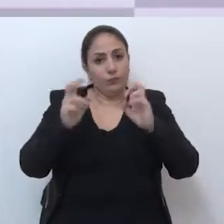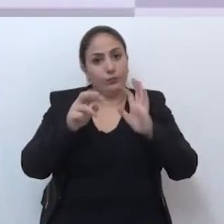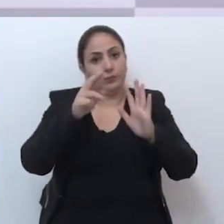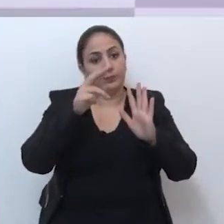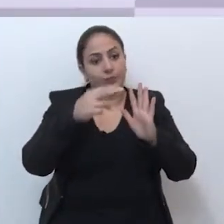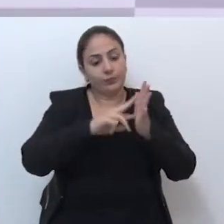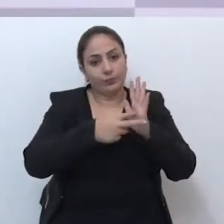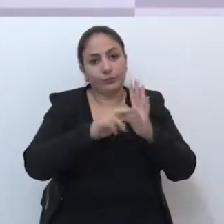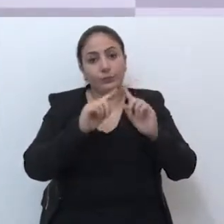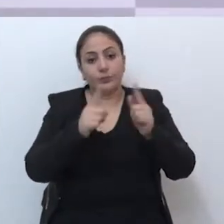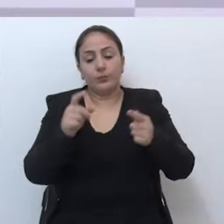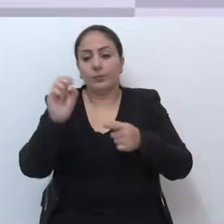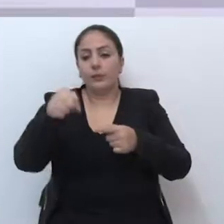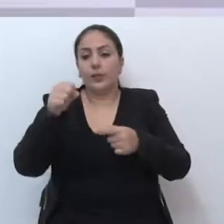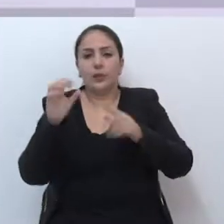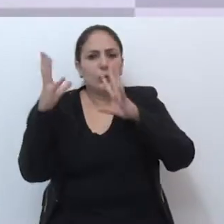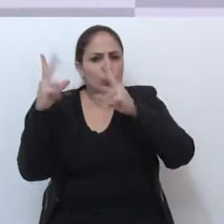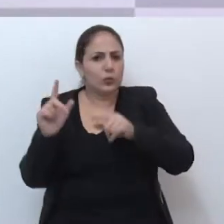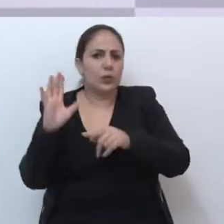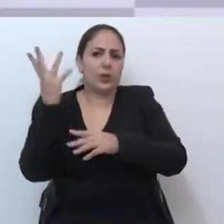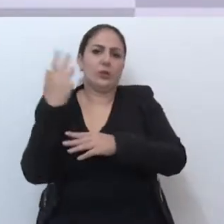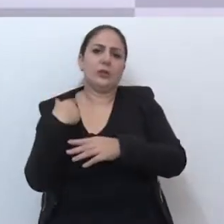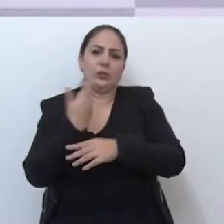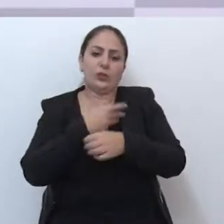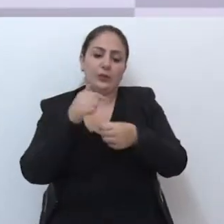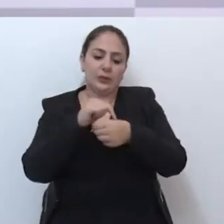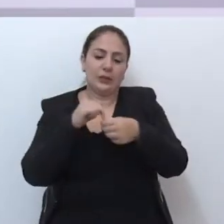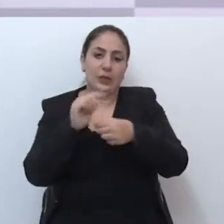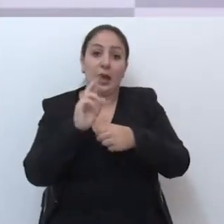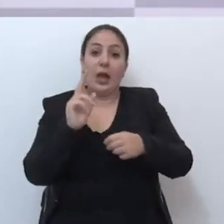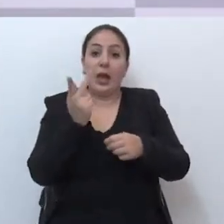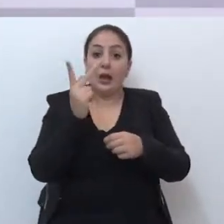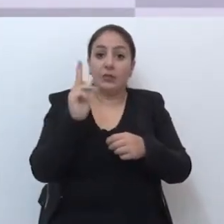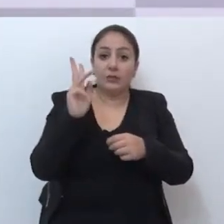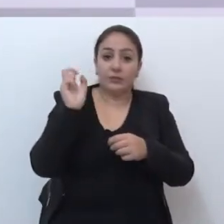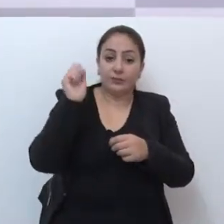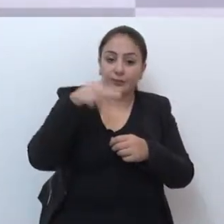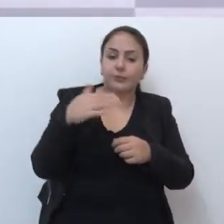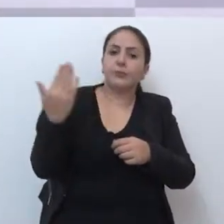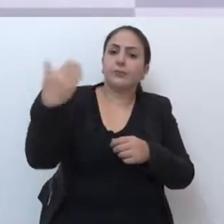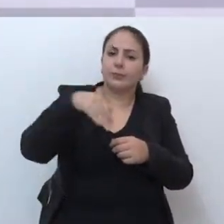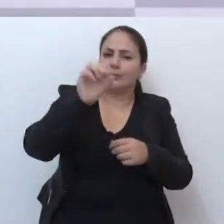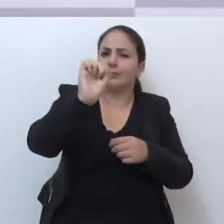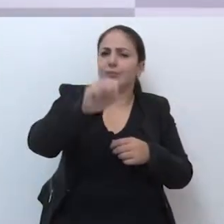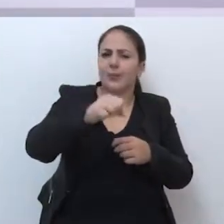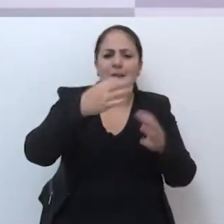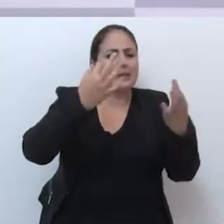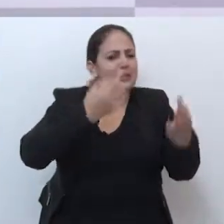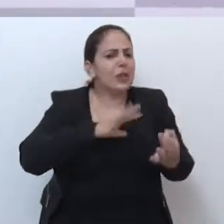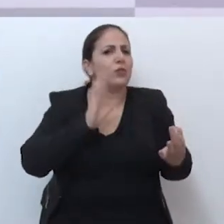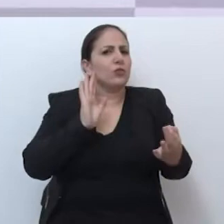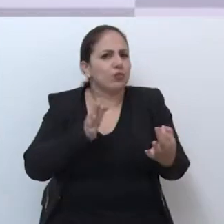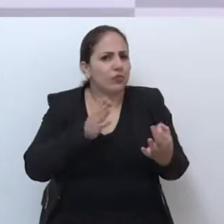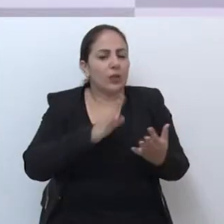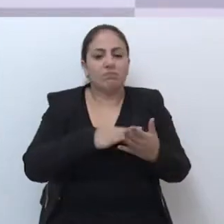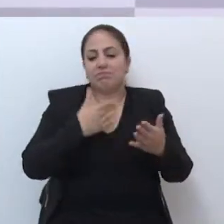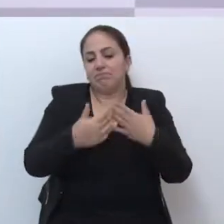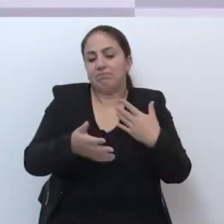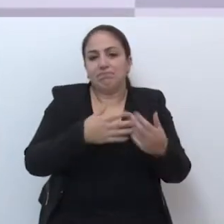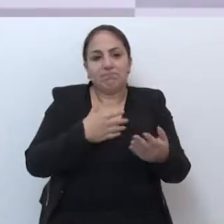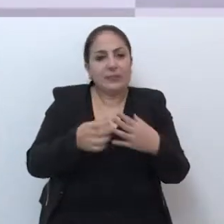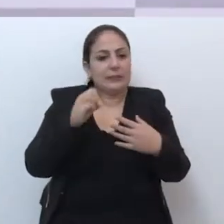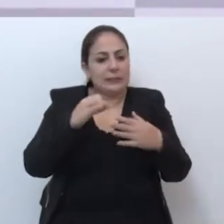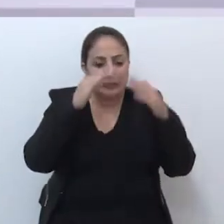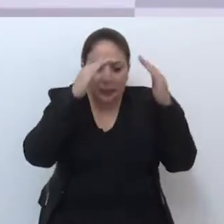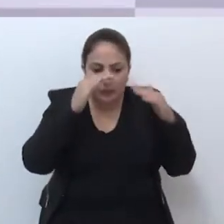do sindicato, e sim do que está acontecendo na cidade. A Avan vai vir sim, isso está certo já,